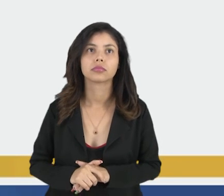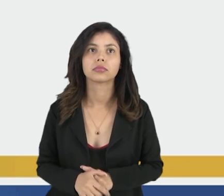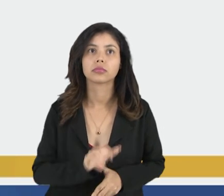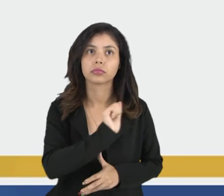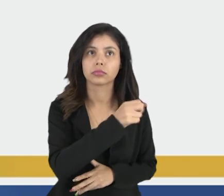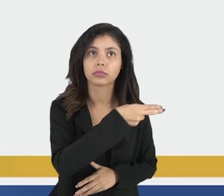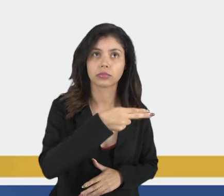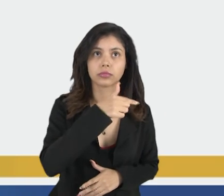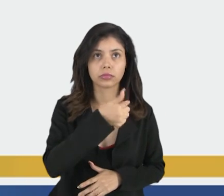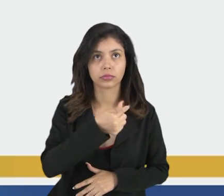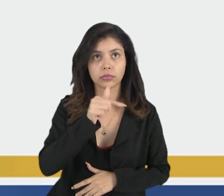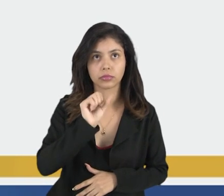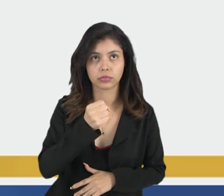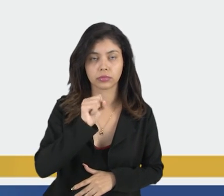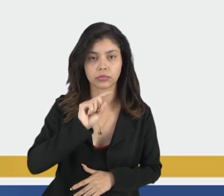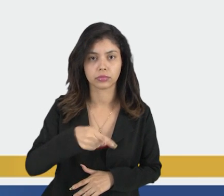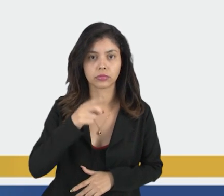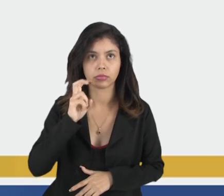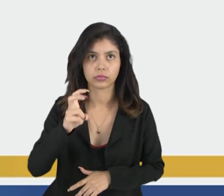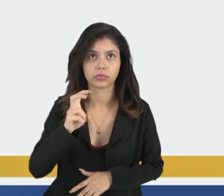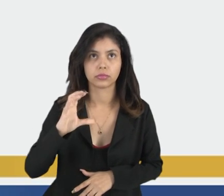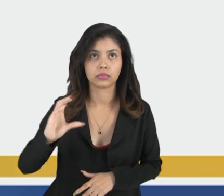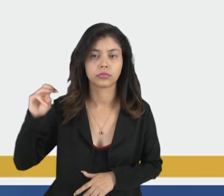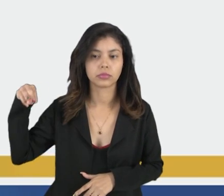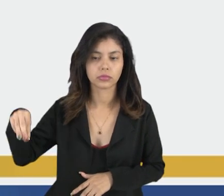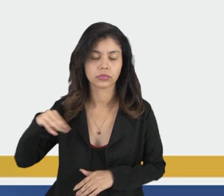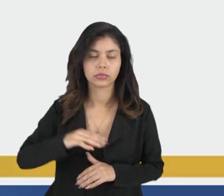A azul é igual a